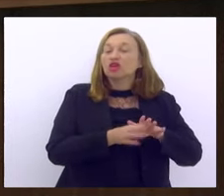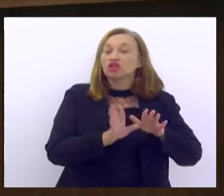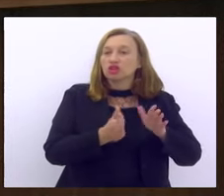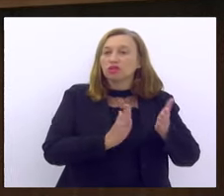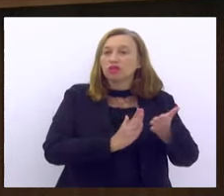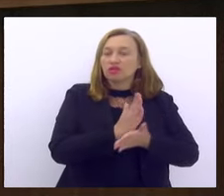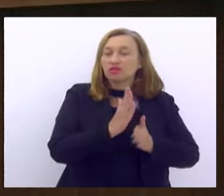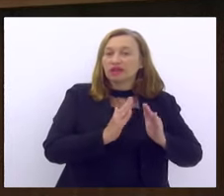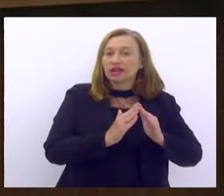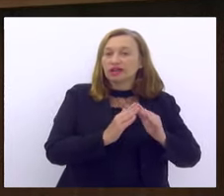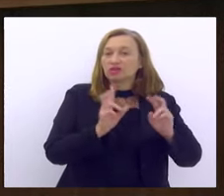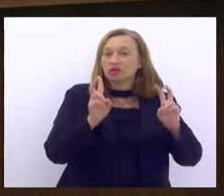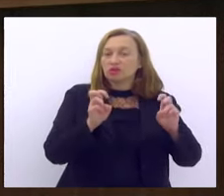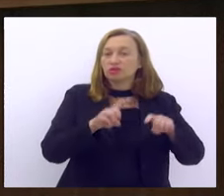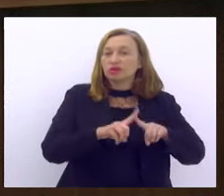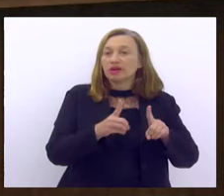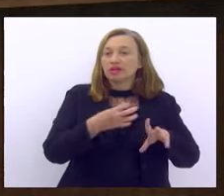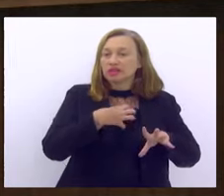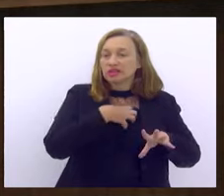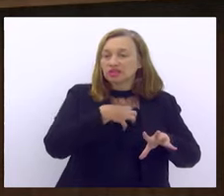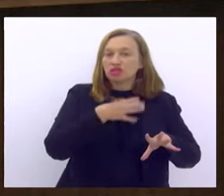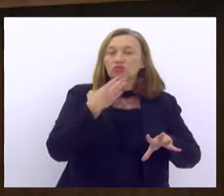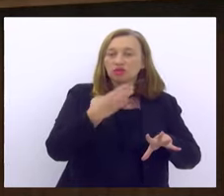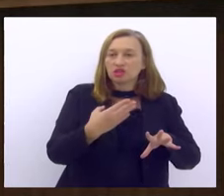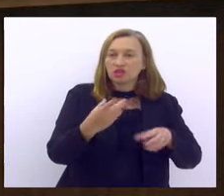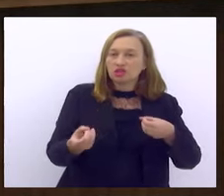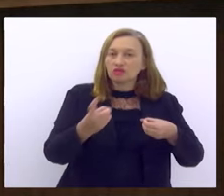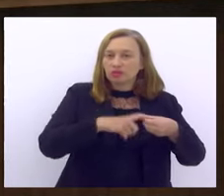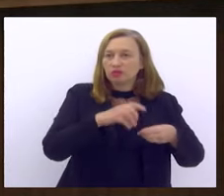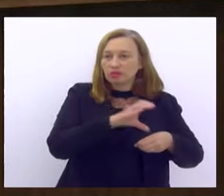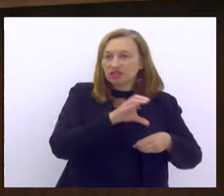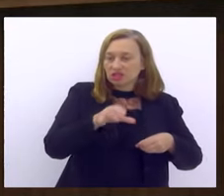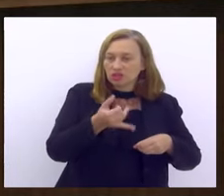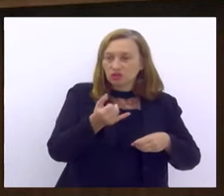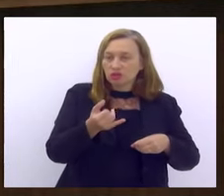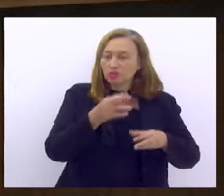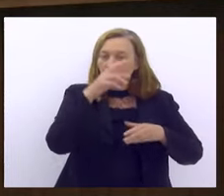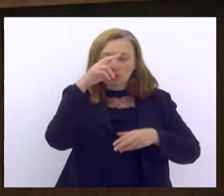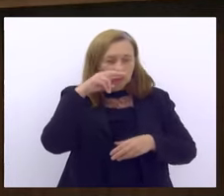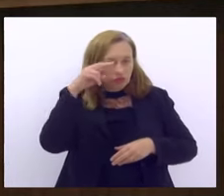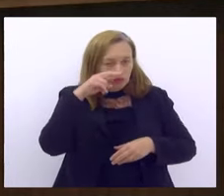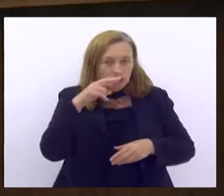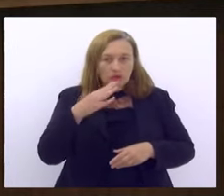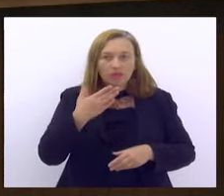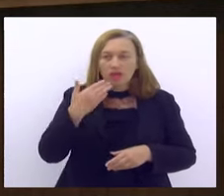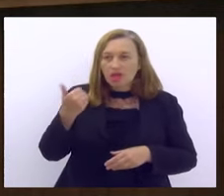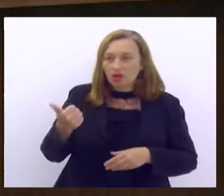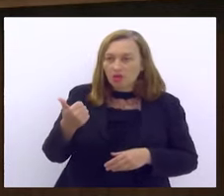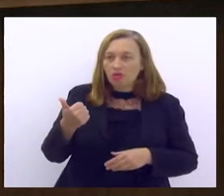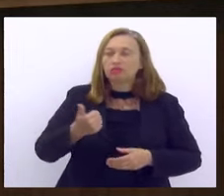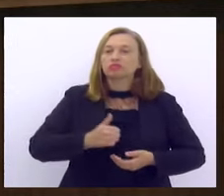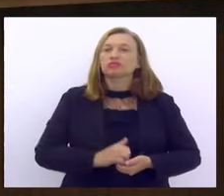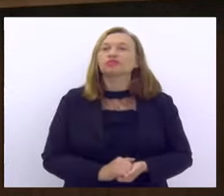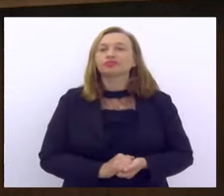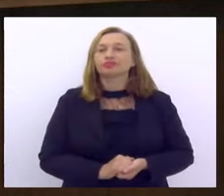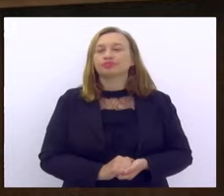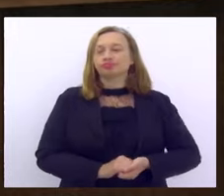aprovada pela Casa, então, nesse sentido, pedi que Vossa Excelência possa remeter o processo para a CCJ para que a gente